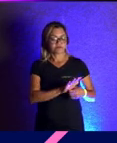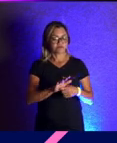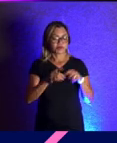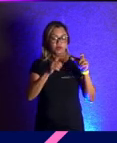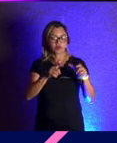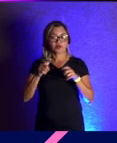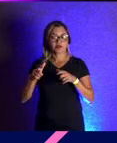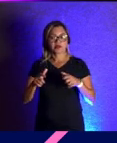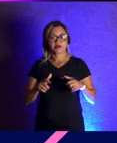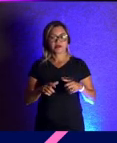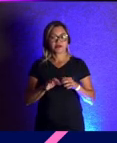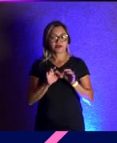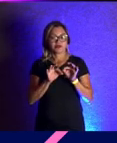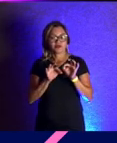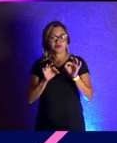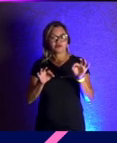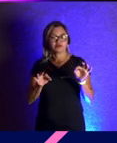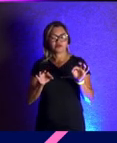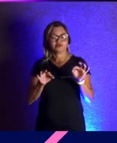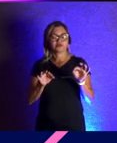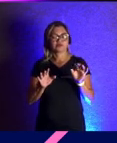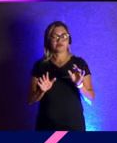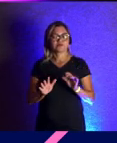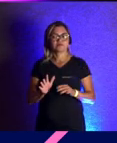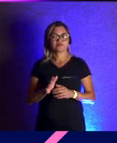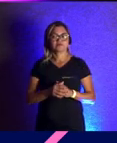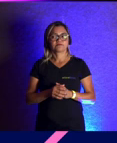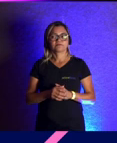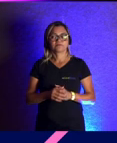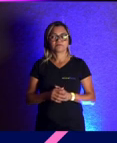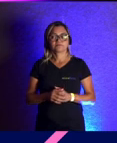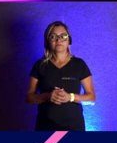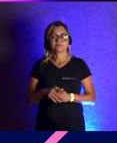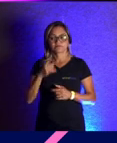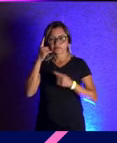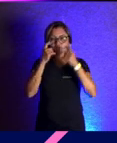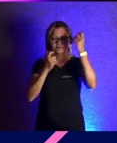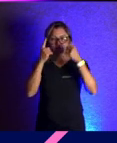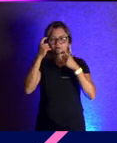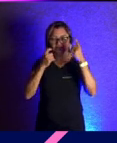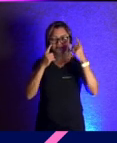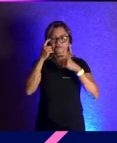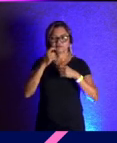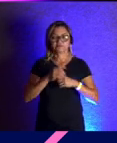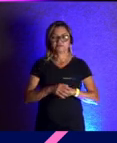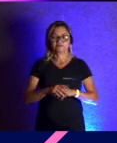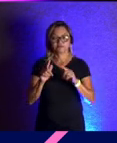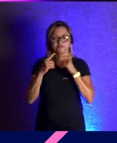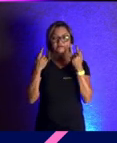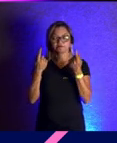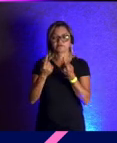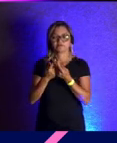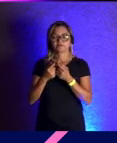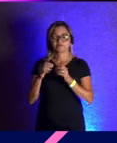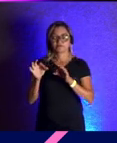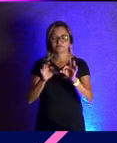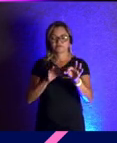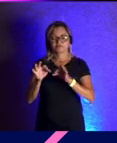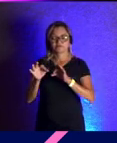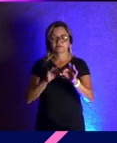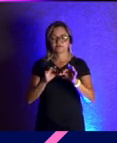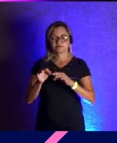locais de origem de violência praticada por grupos de organizados